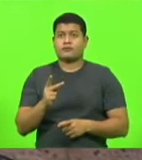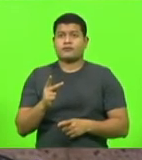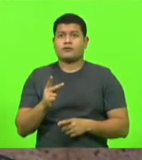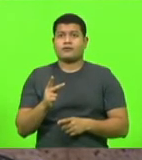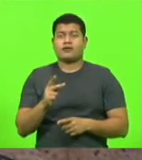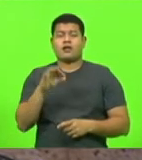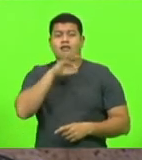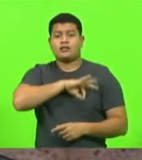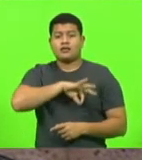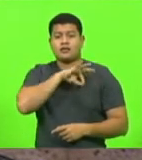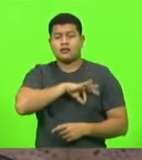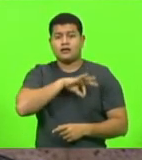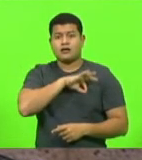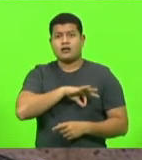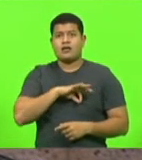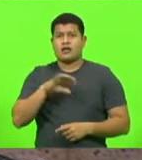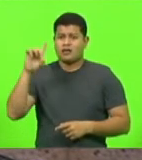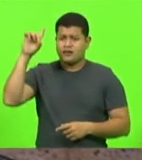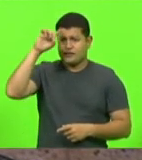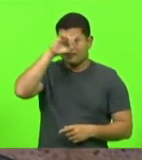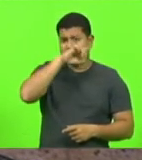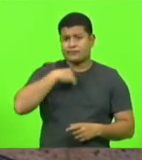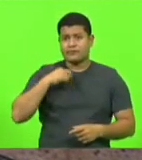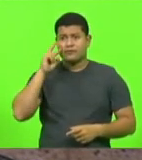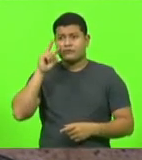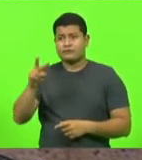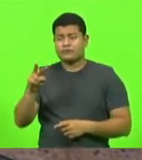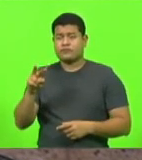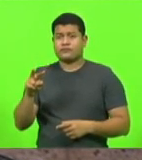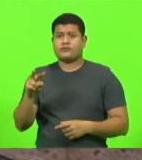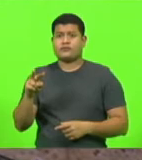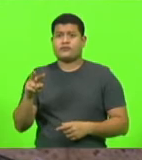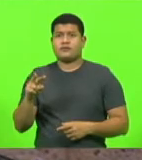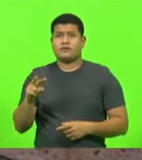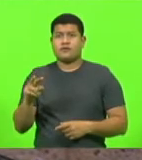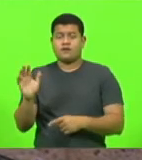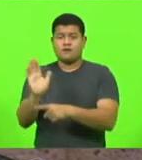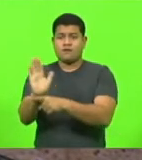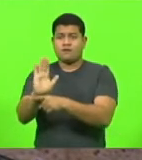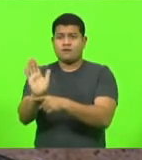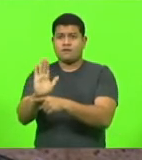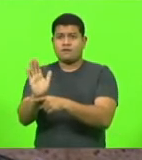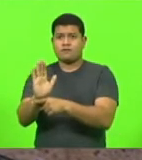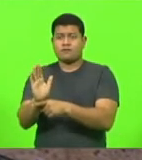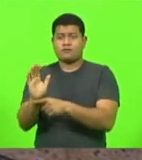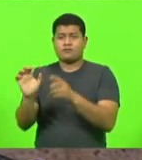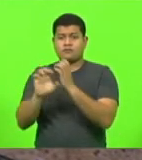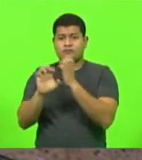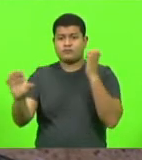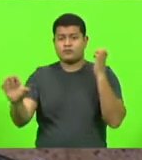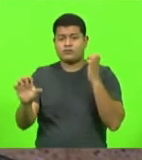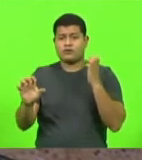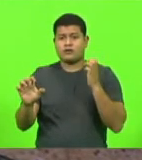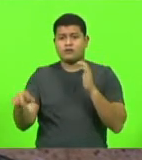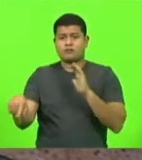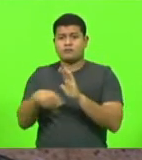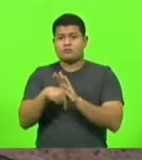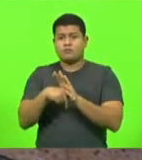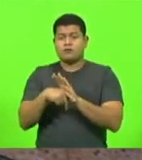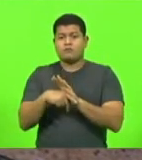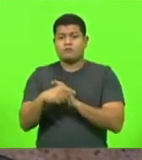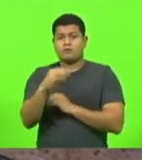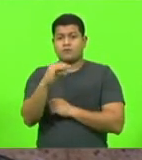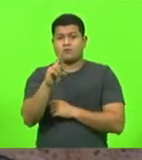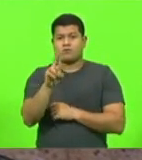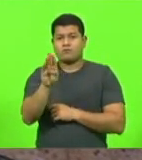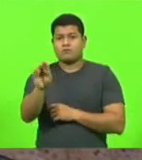salário, de dificuldade, eu vi recentemente um vídeo de um engenheiro cubano, ele e a